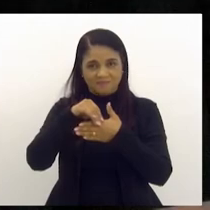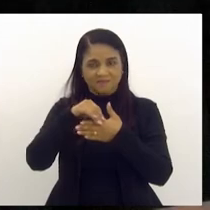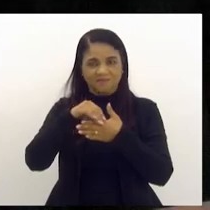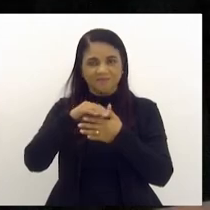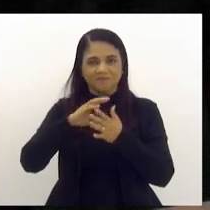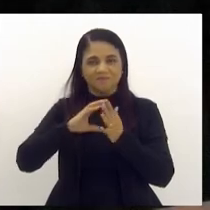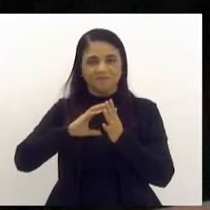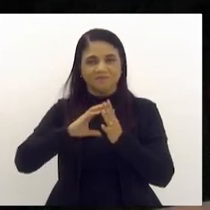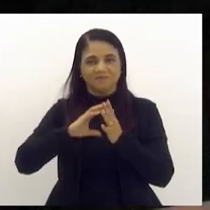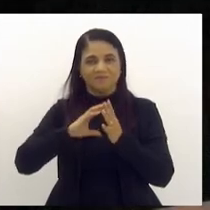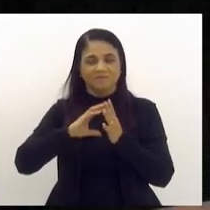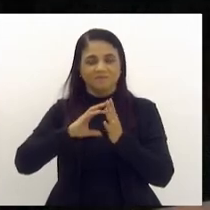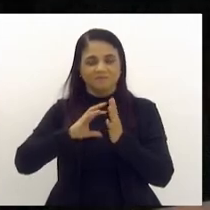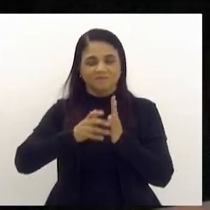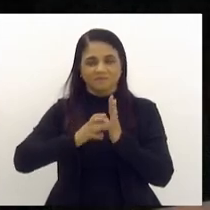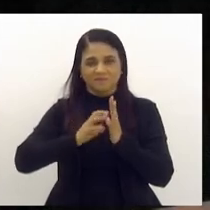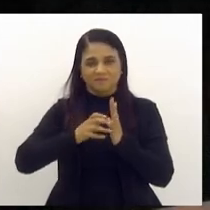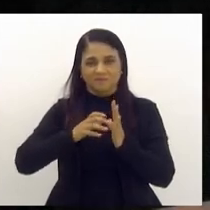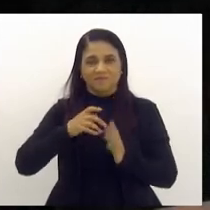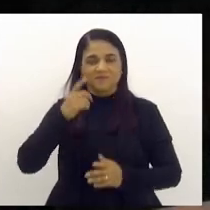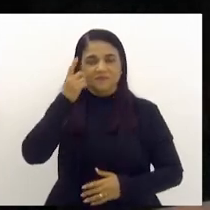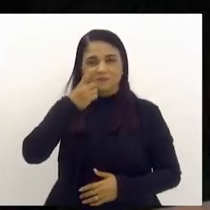como líder da deputada Lucinha,